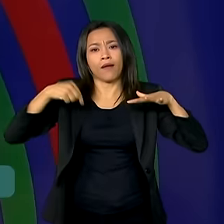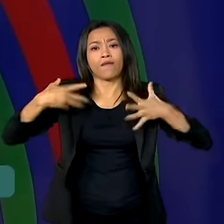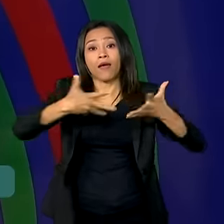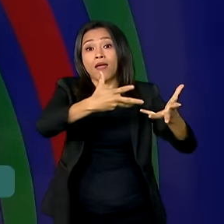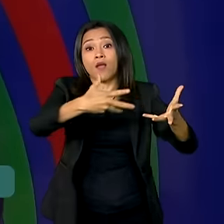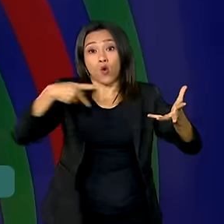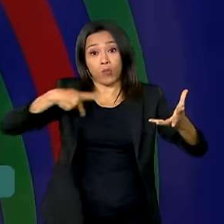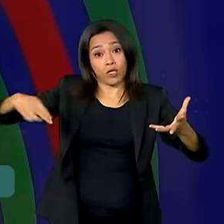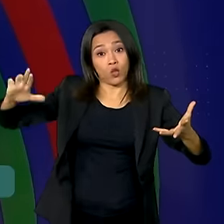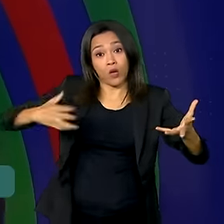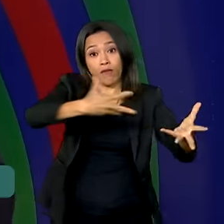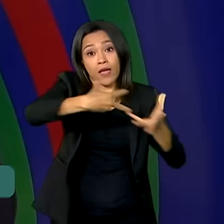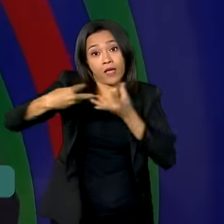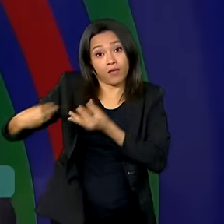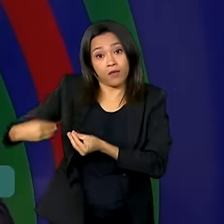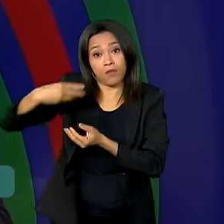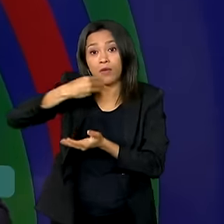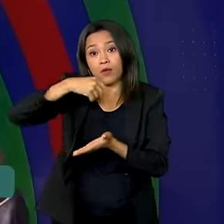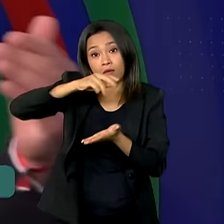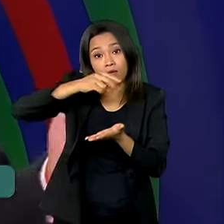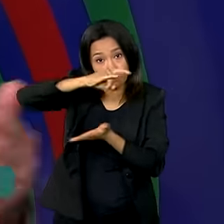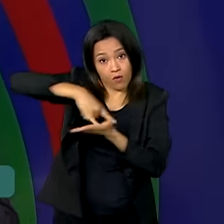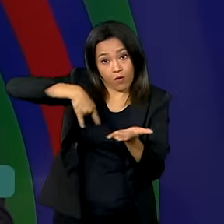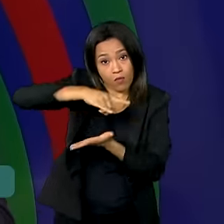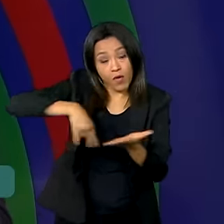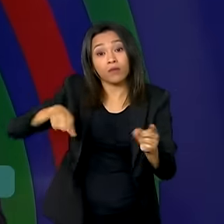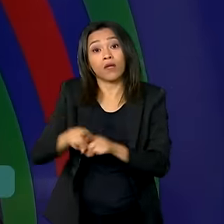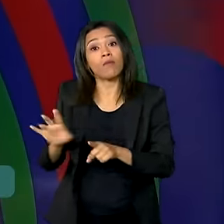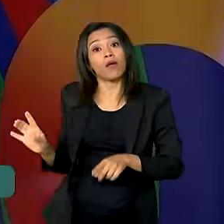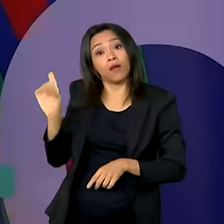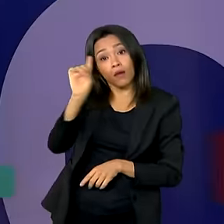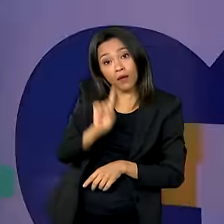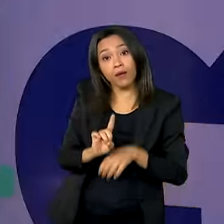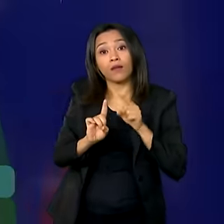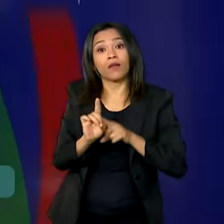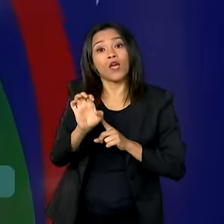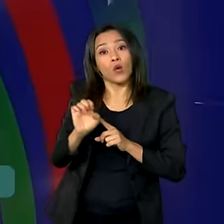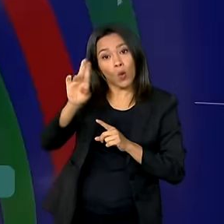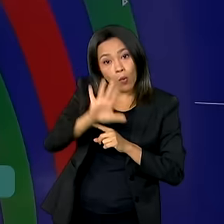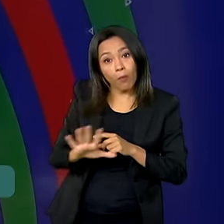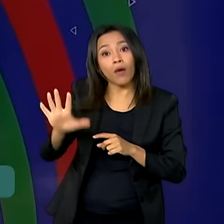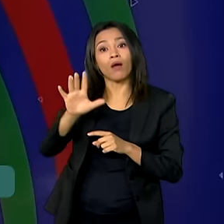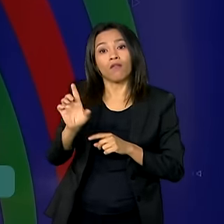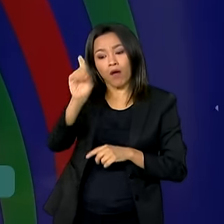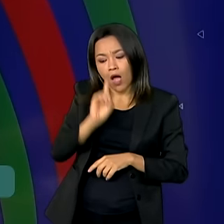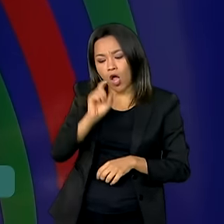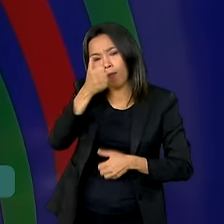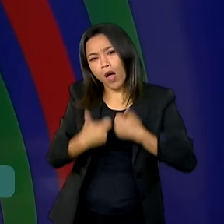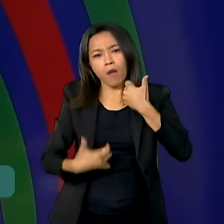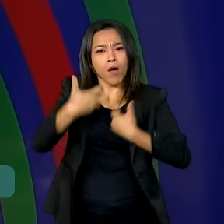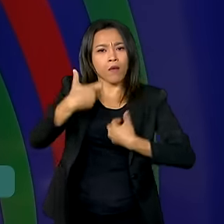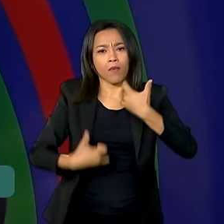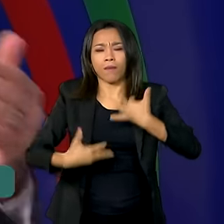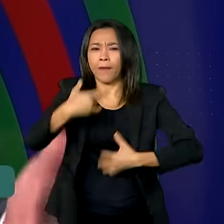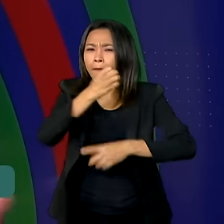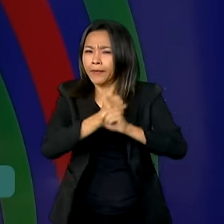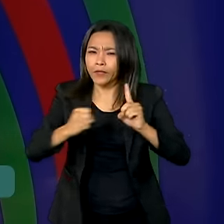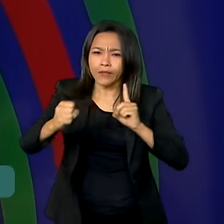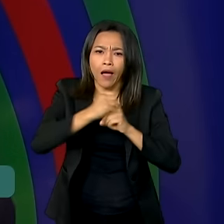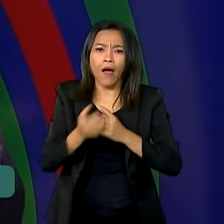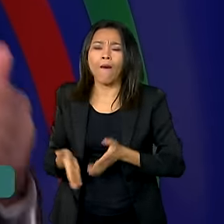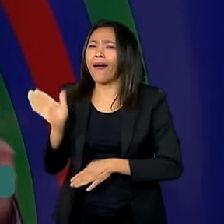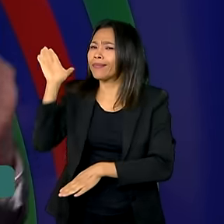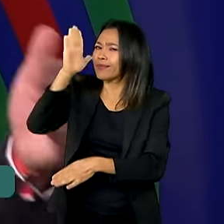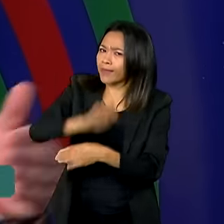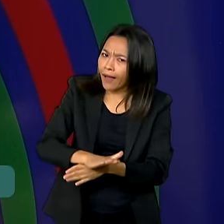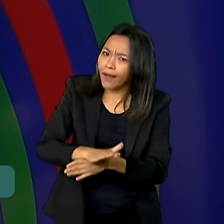representante do Conselho Europeu vai estar lá na mesa, vai falar, nosso grande parceiro na discussão do diálogo social com a sociedade. À tarde toda